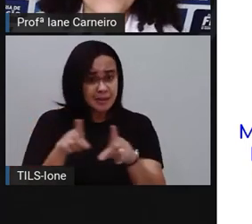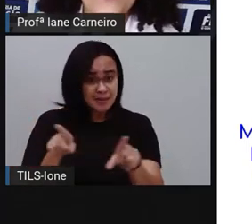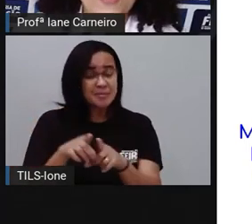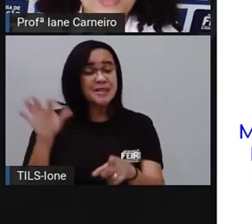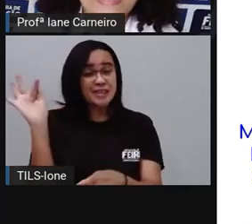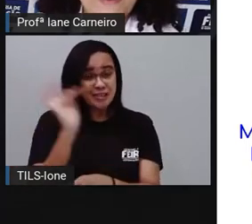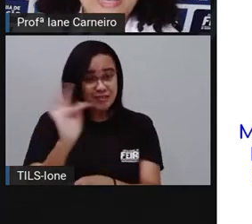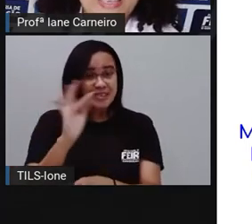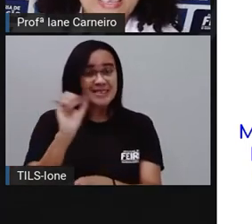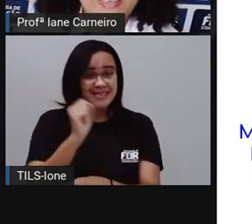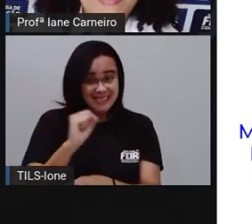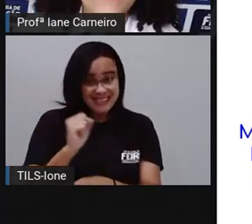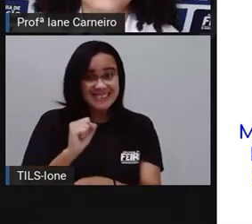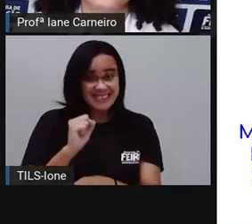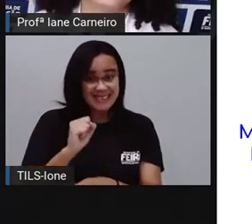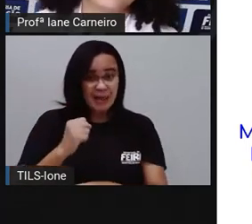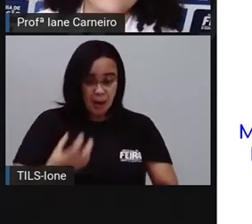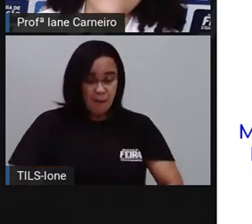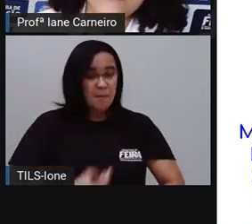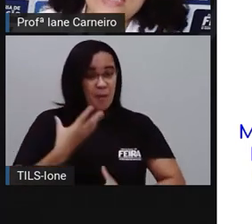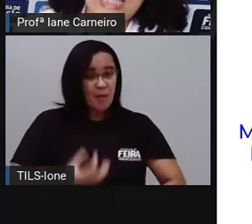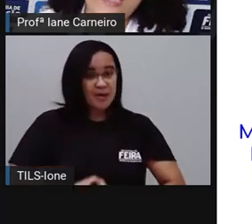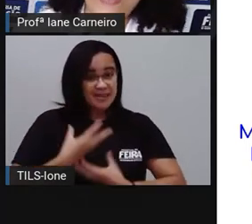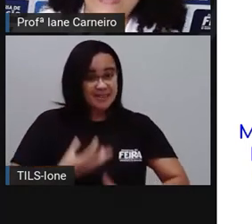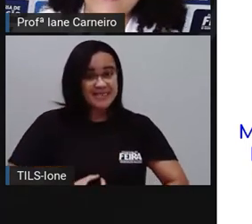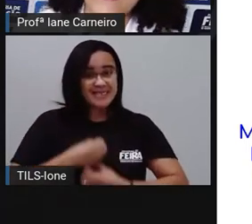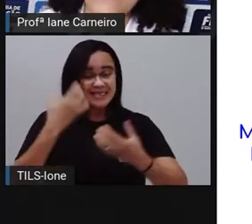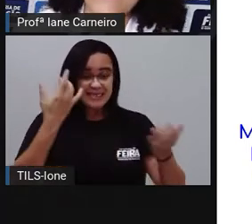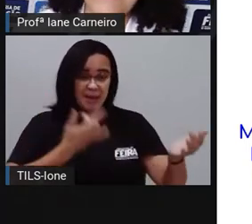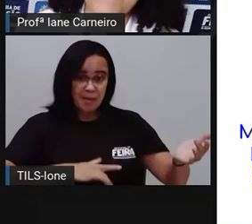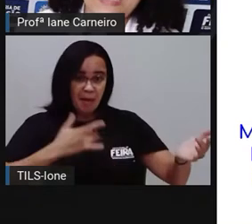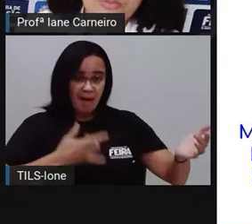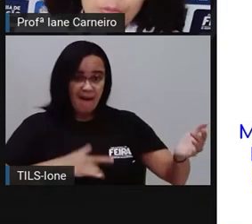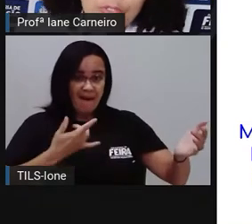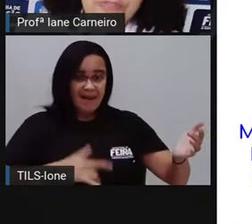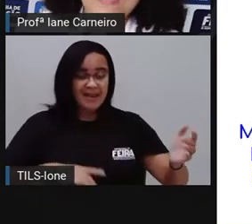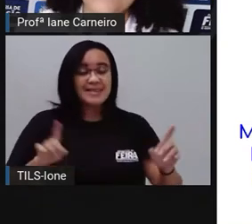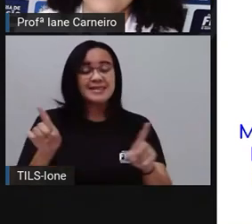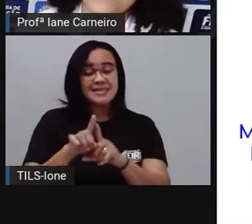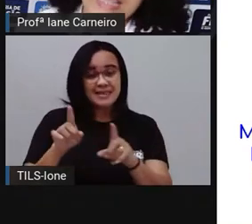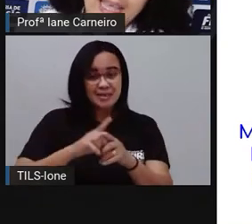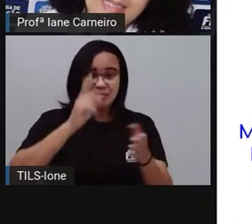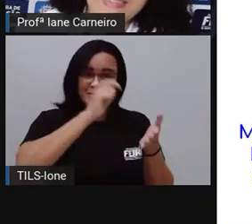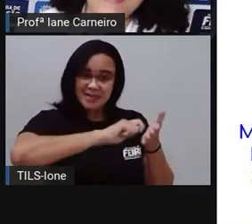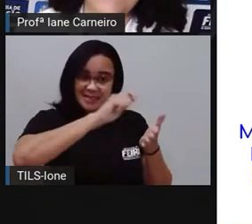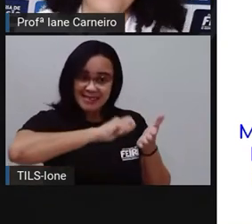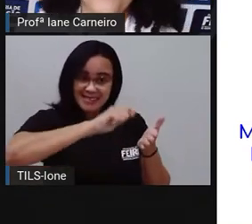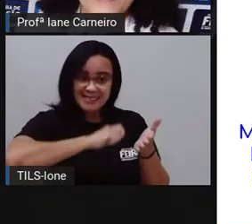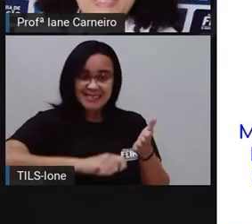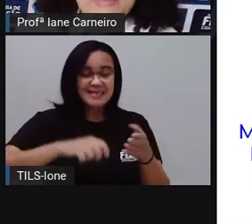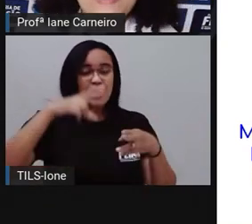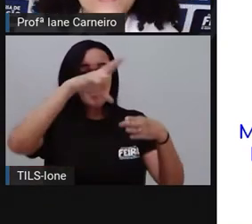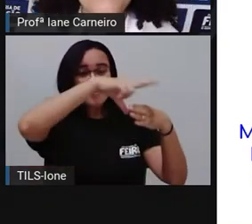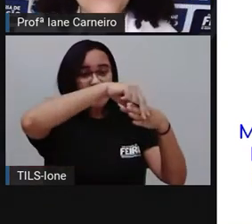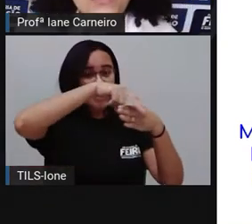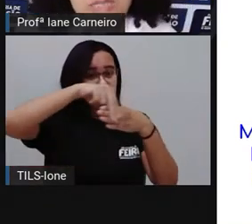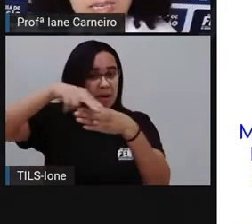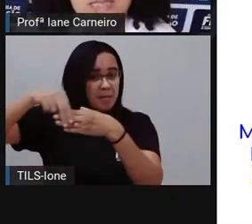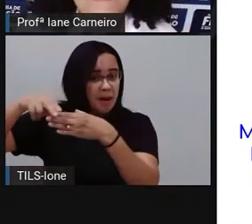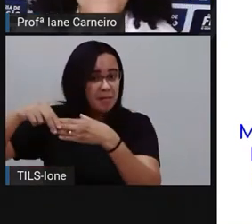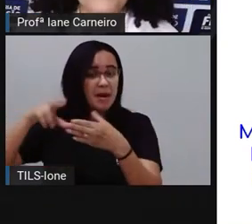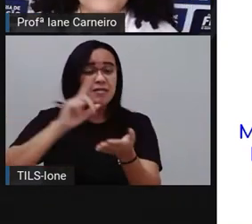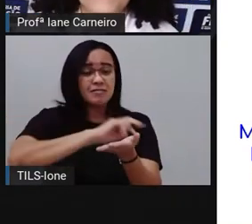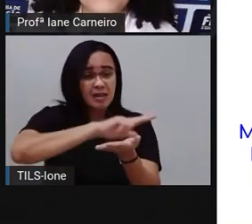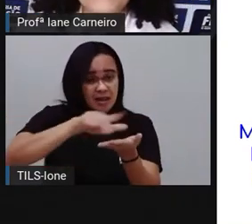Olha só o cordel aqui, né? Então ele é também autor de diversos cordéis, poemas e